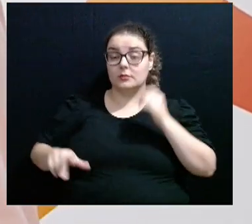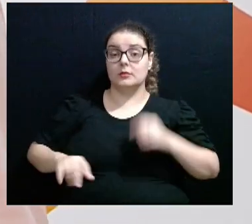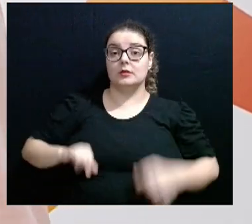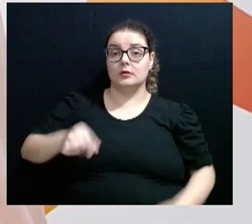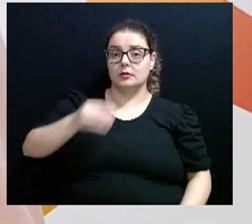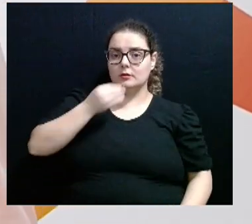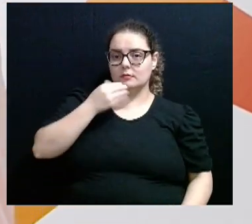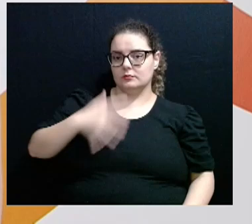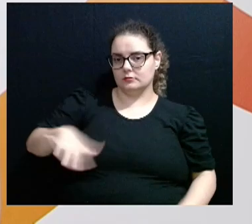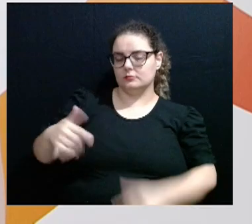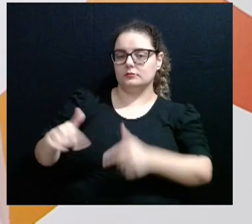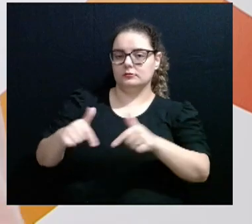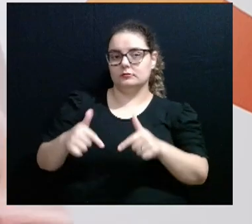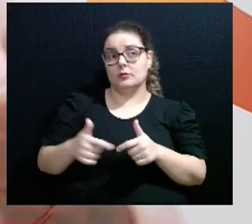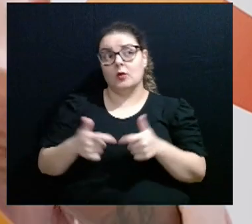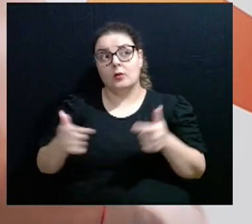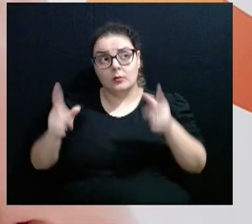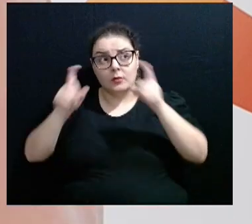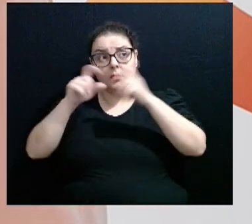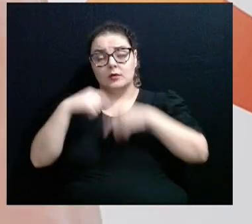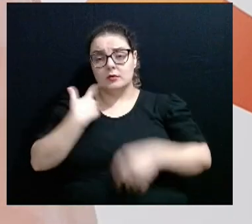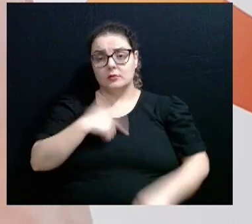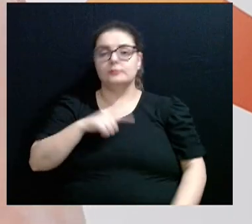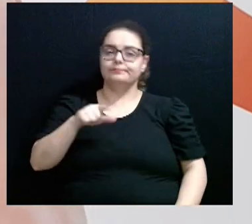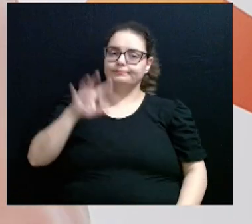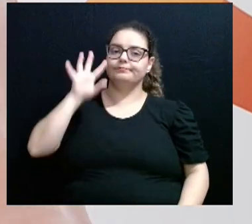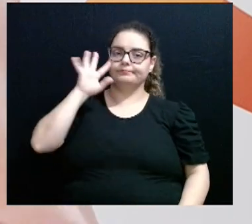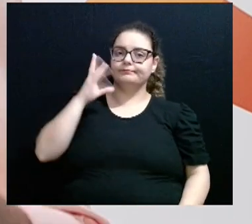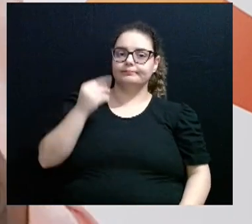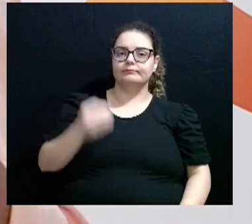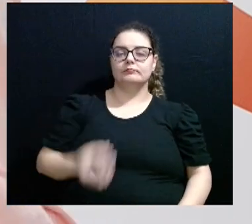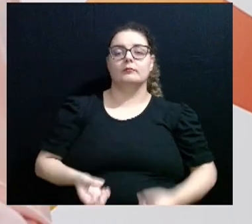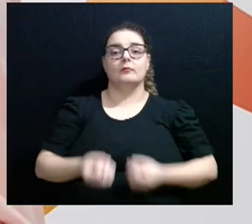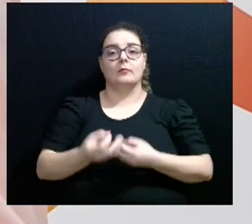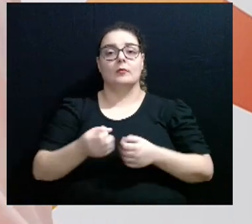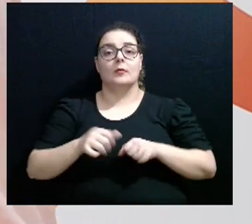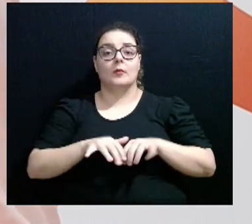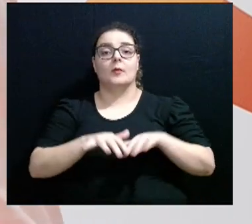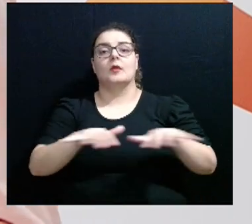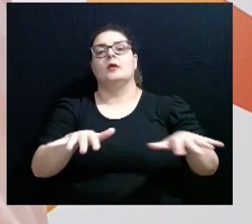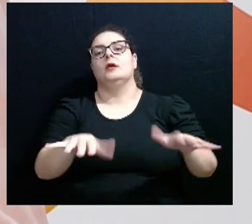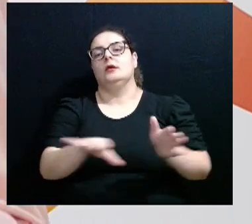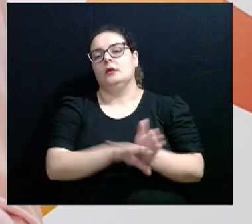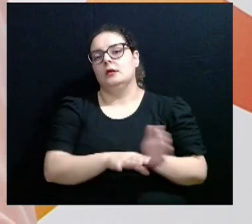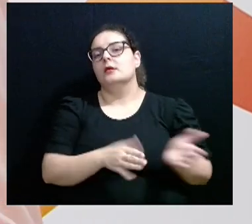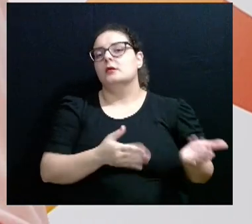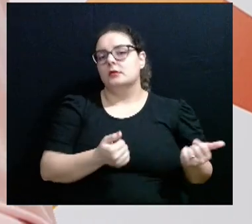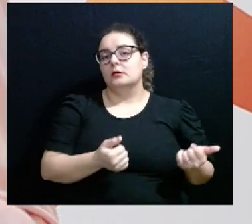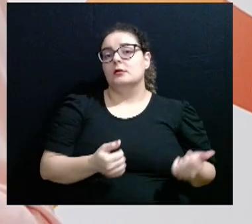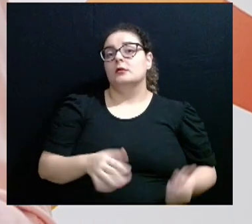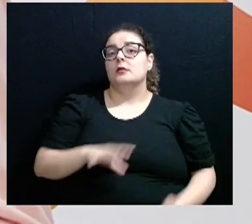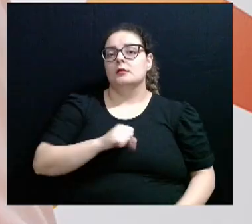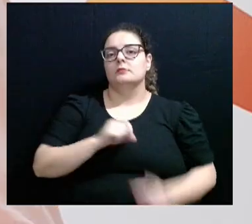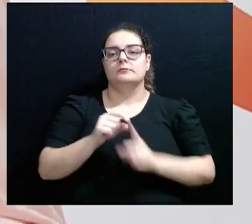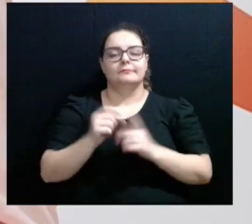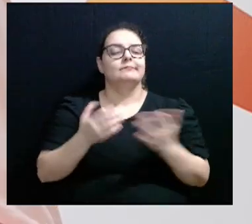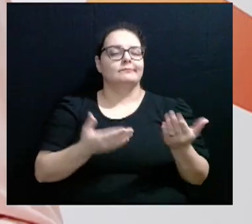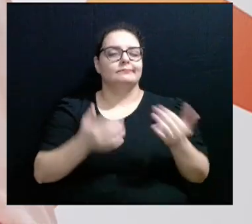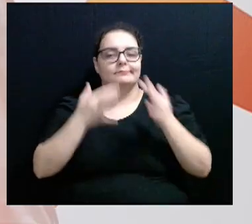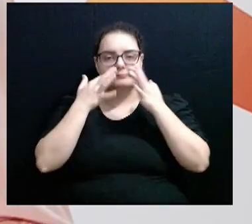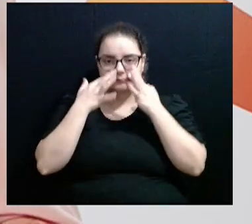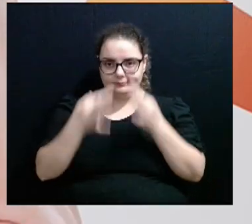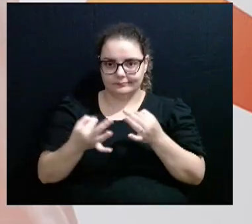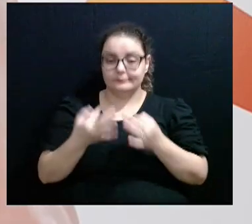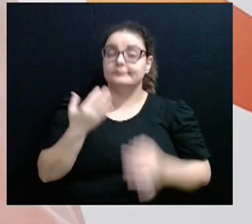maior desafio nosso é o conhecimento, né? A informação chegar até esses jovens. Então eu gosto de usar essa frase assim: jovem, atenção, você